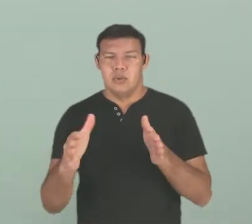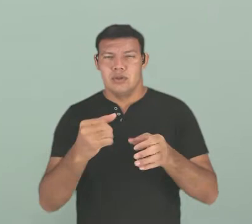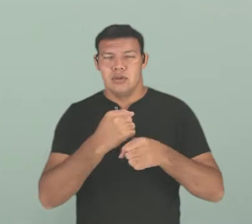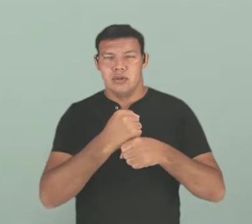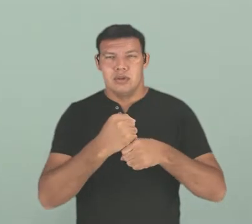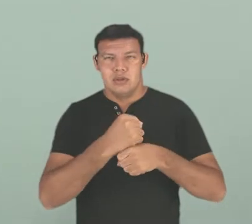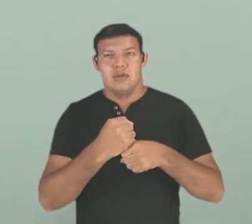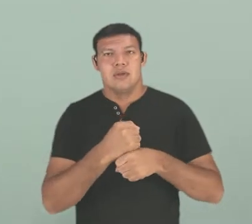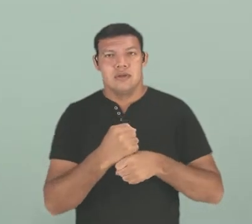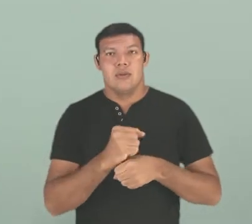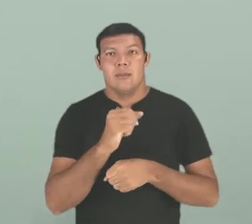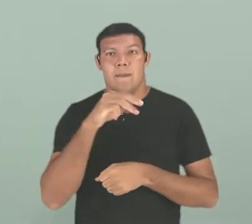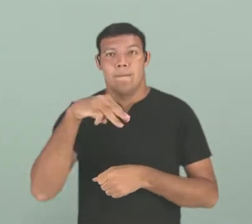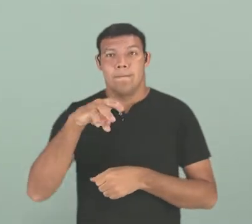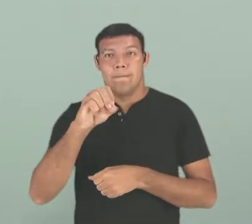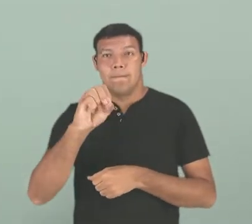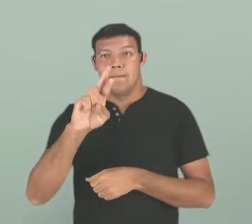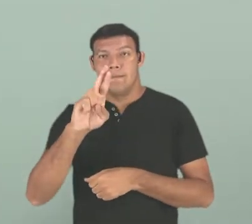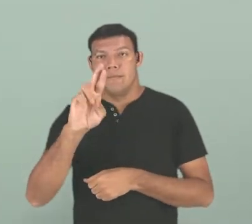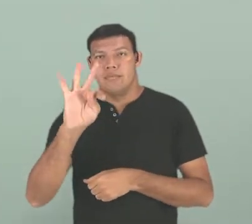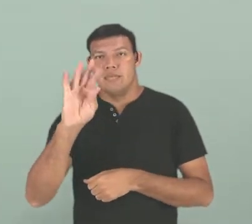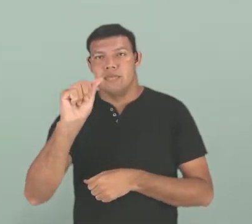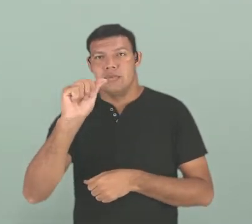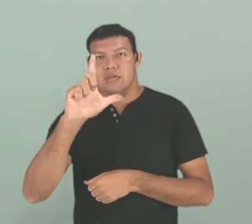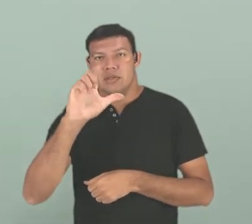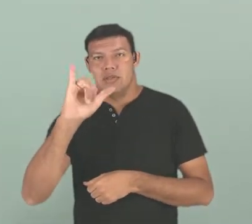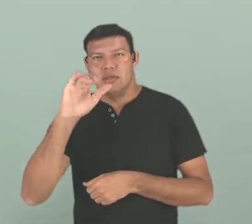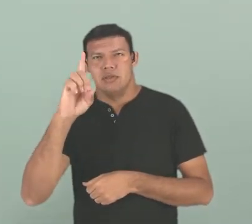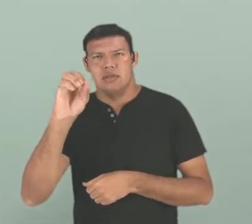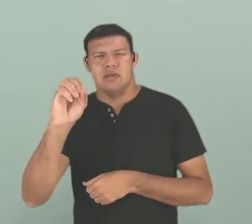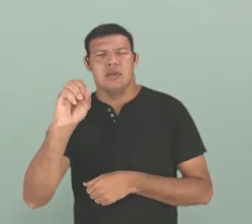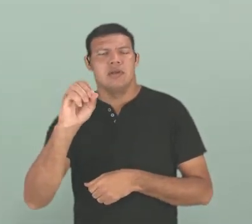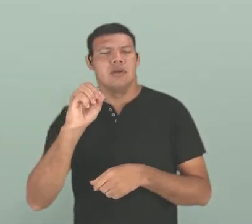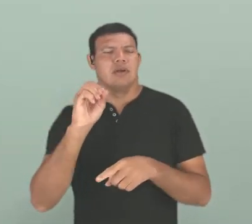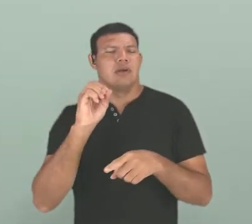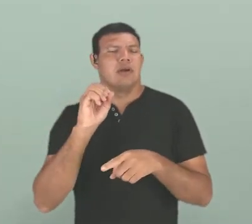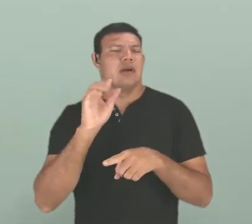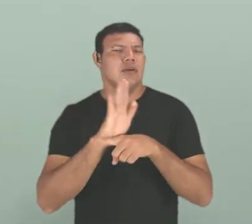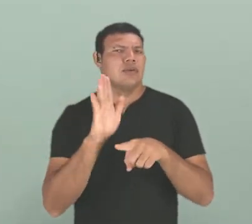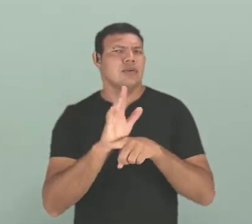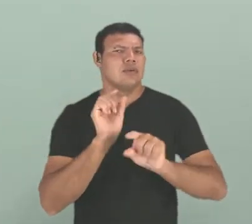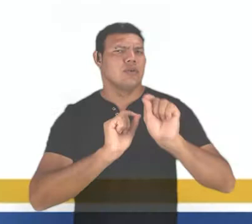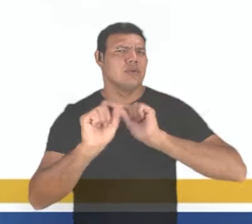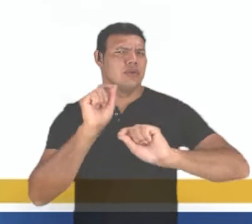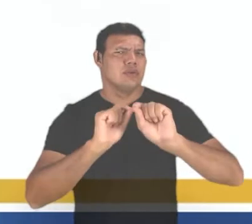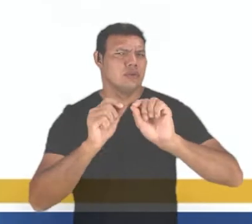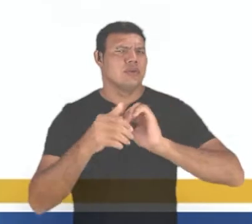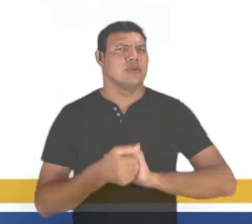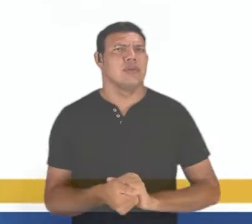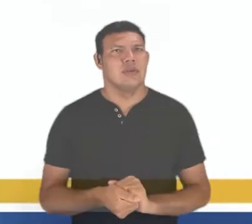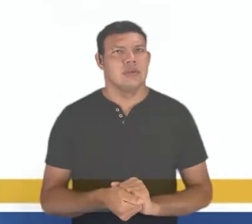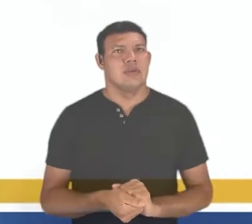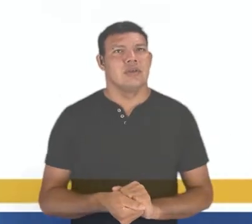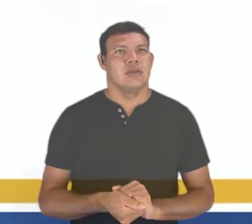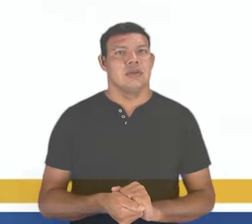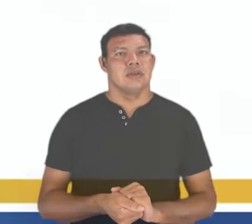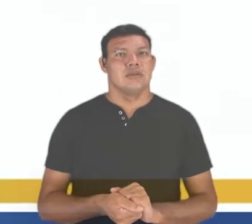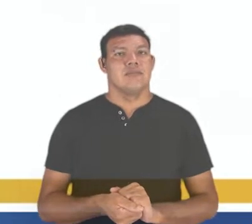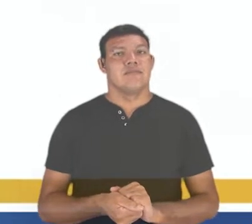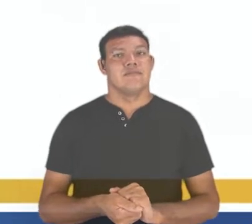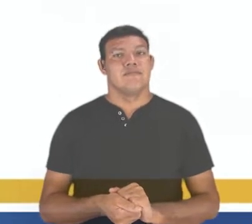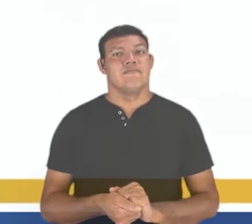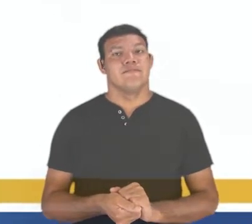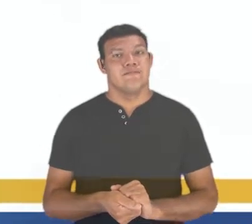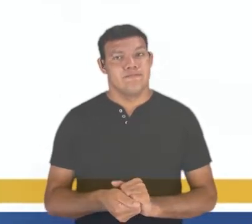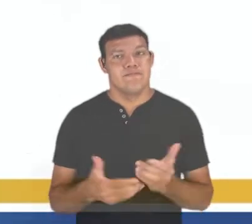mortalidade. Então, o que fez com que diminuísse a taxa de mortalidade? Okay? Então, o que fez com que diminuísse a taxa de mortalidade foram